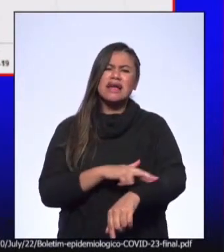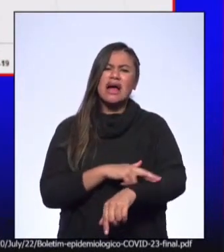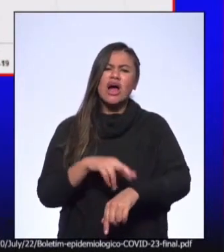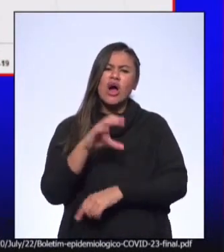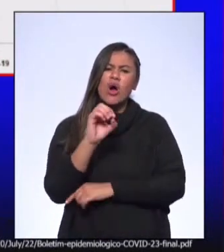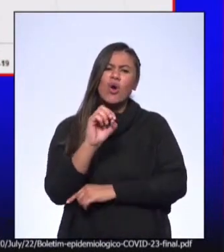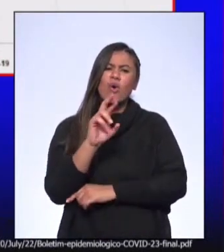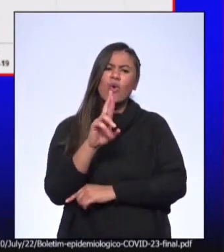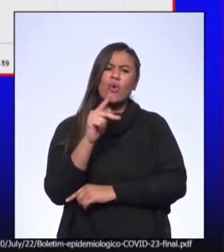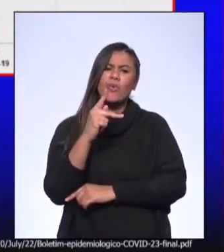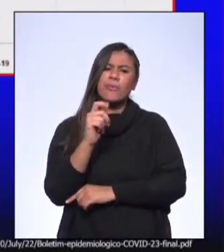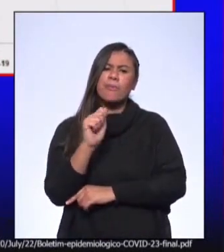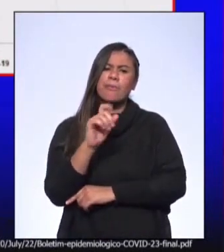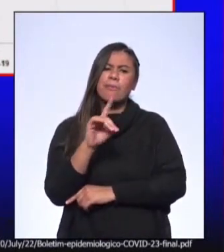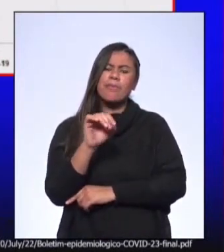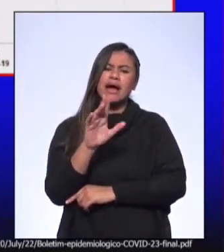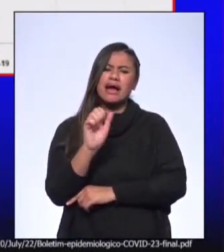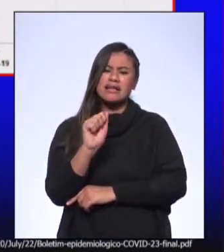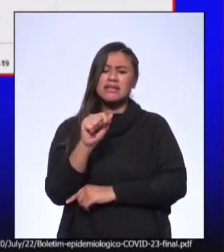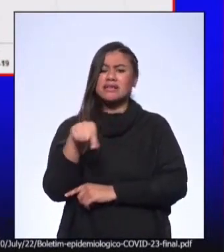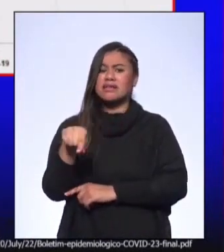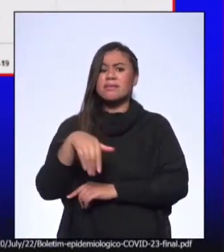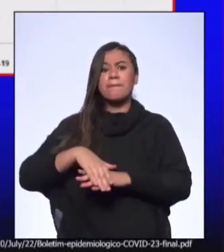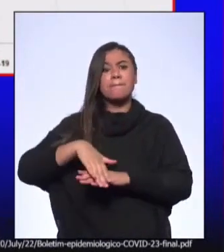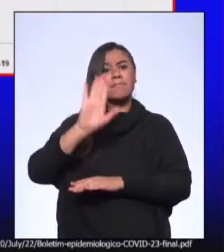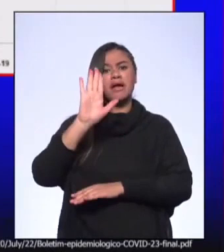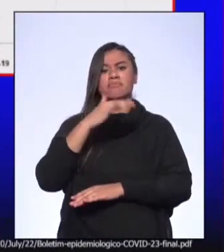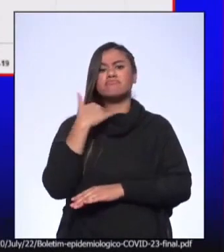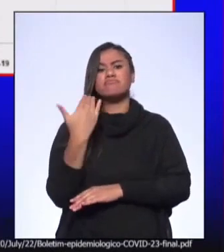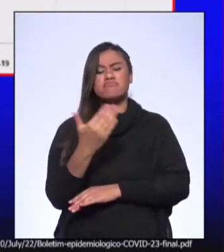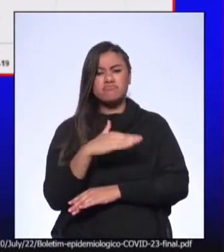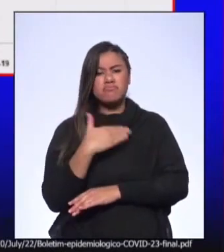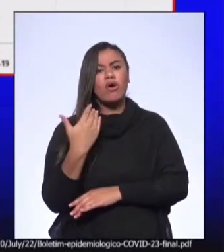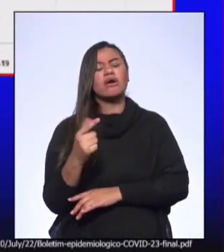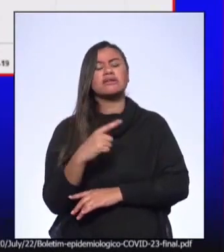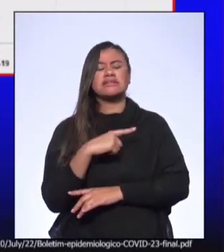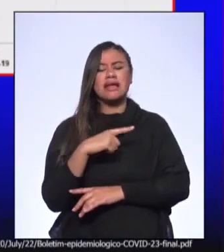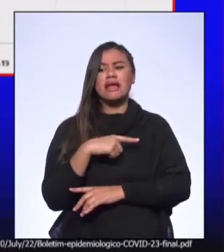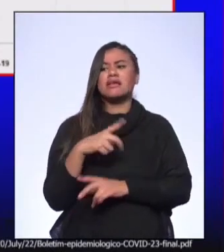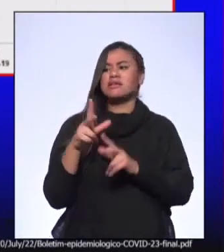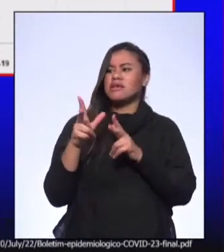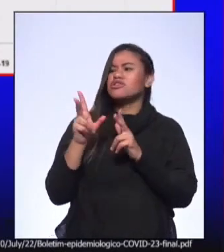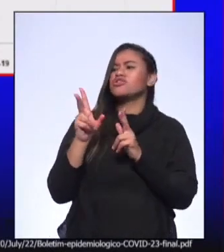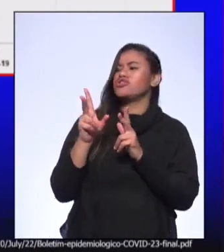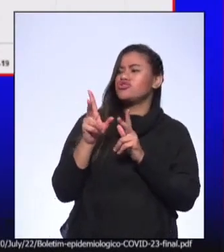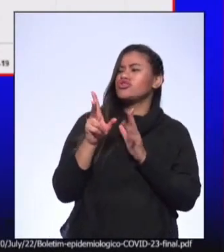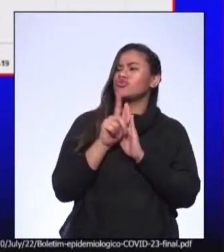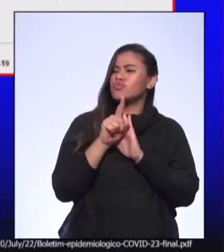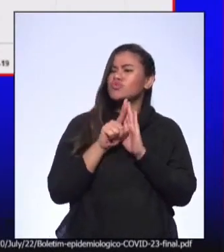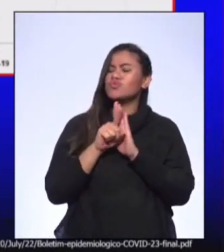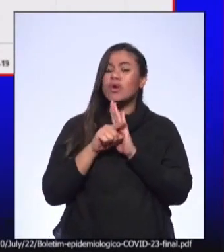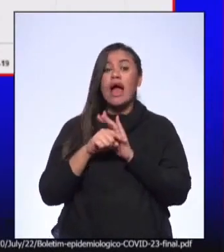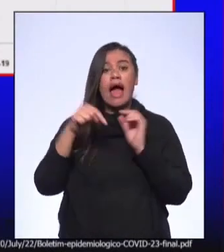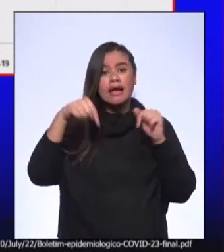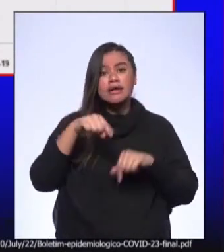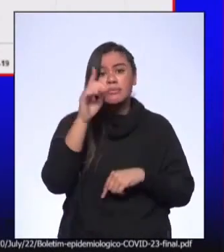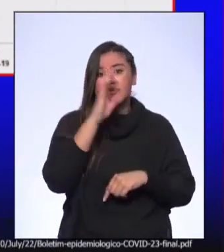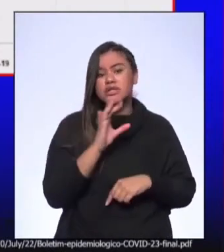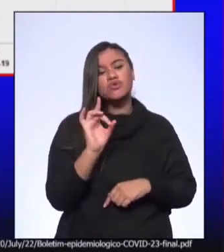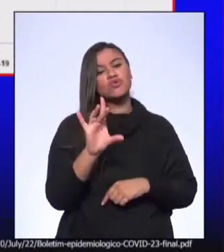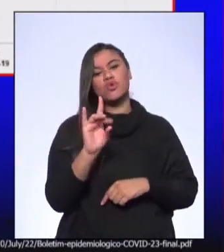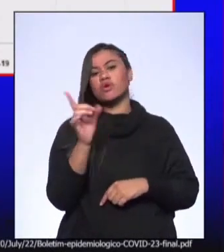identificou o maior número de óbitos, e isso também foi algo observado em países que têm, vamos dizer,